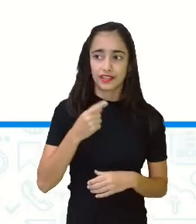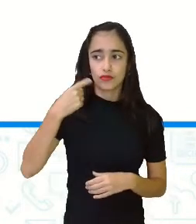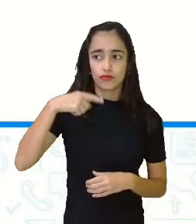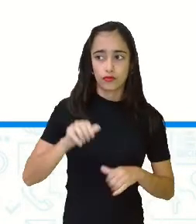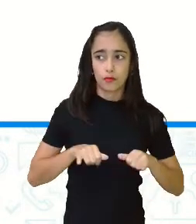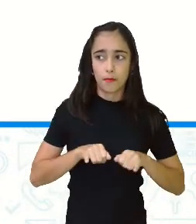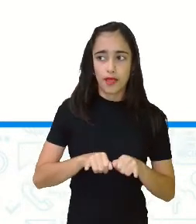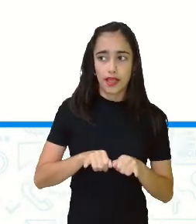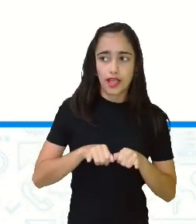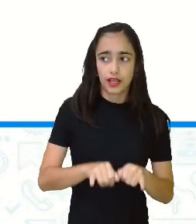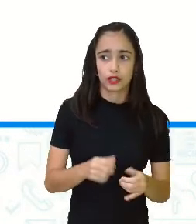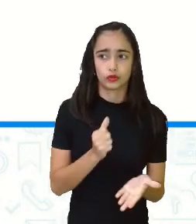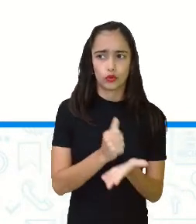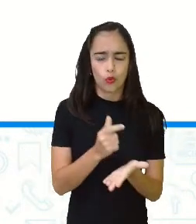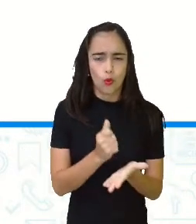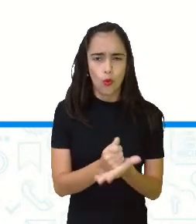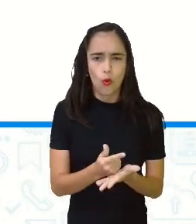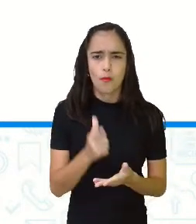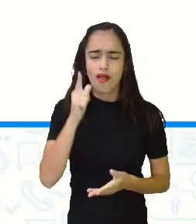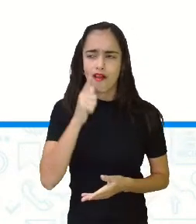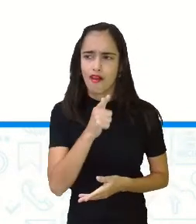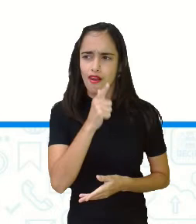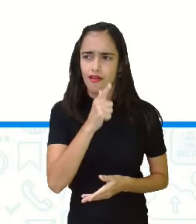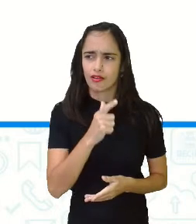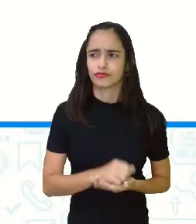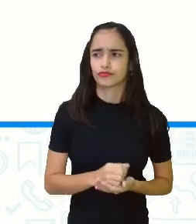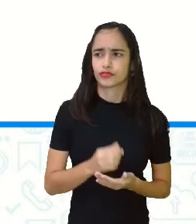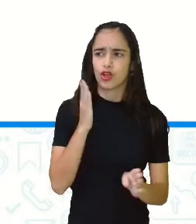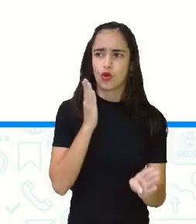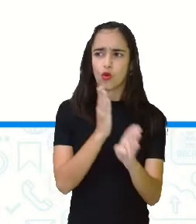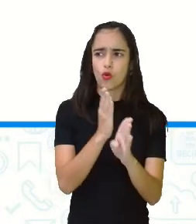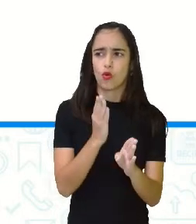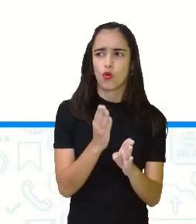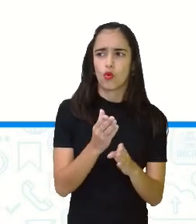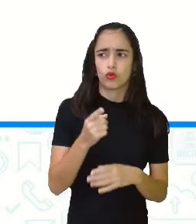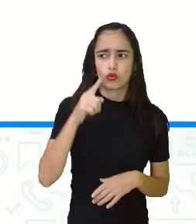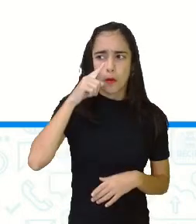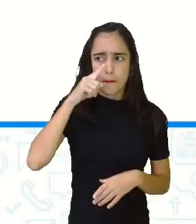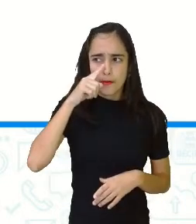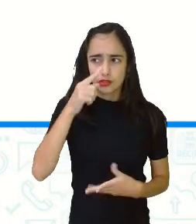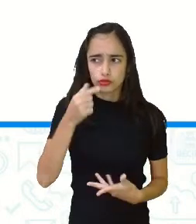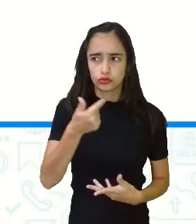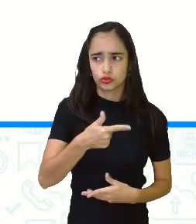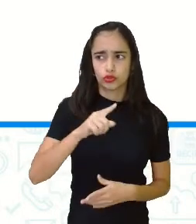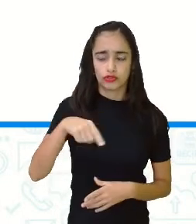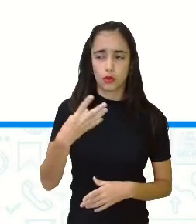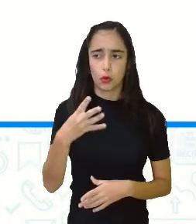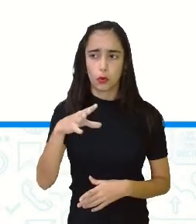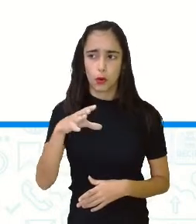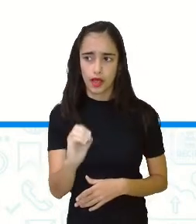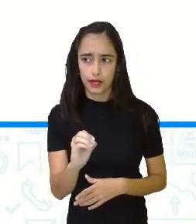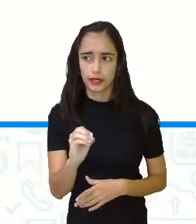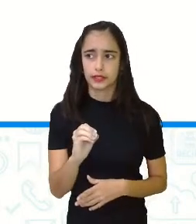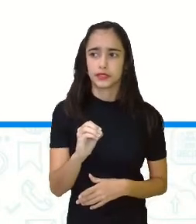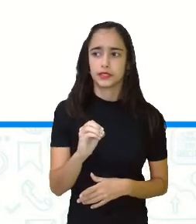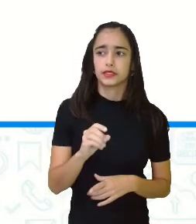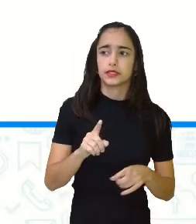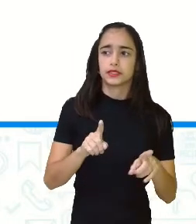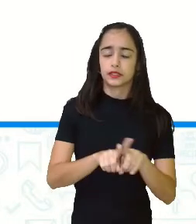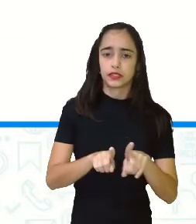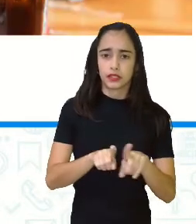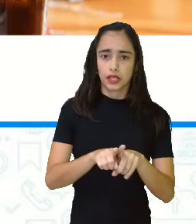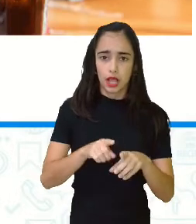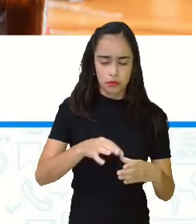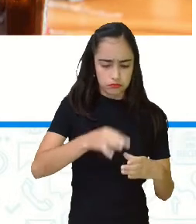um salgadinho por R$ 2,00 e um refrigerante por R$ 2,50. Ele comprou todos os itens. Quanto Pedro